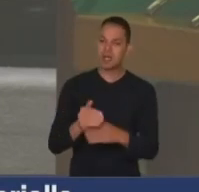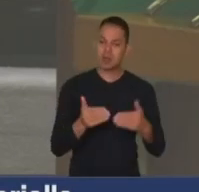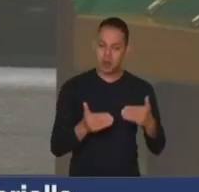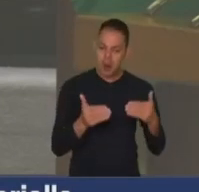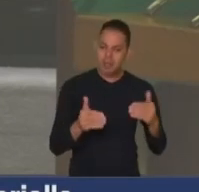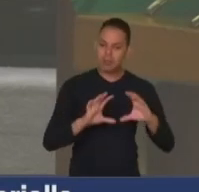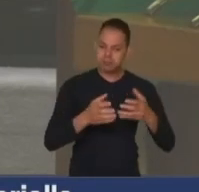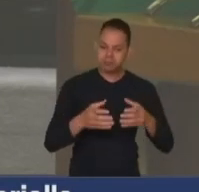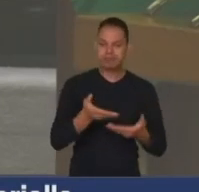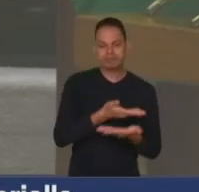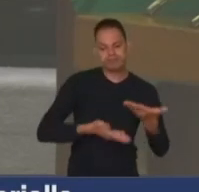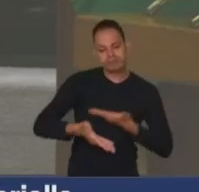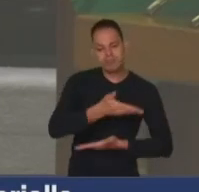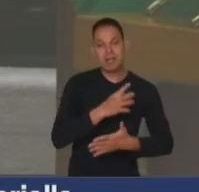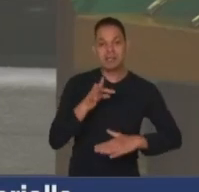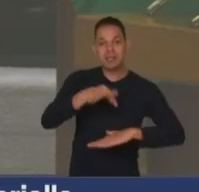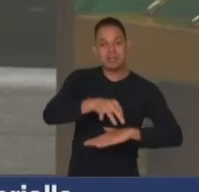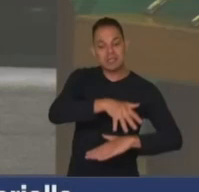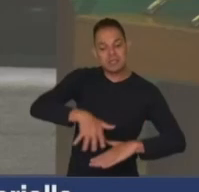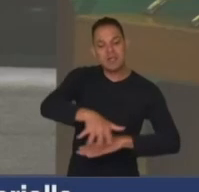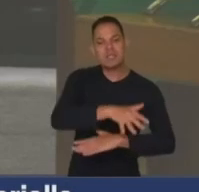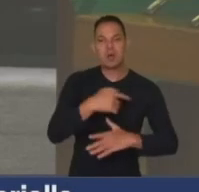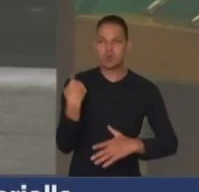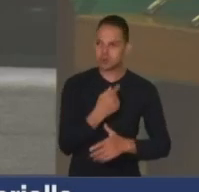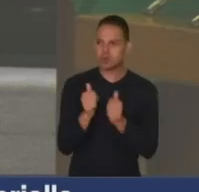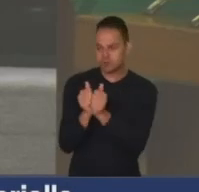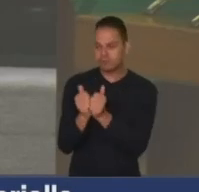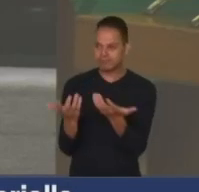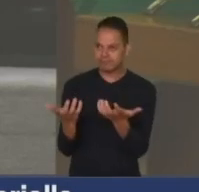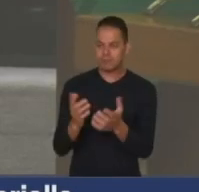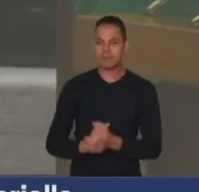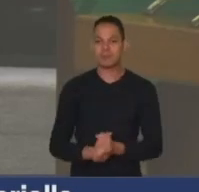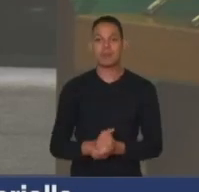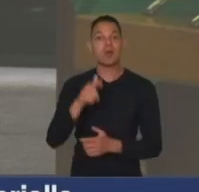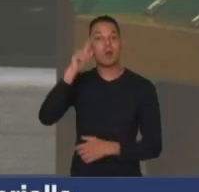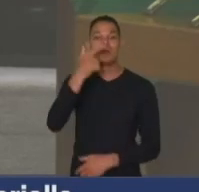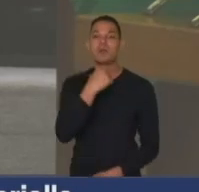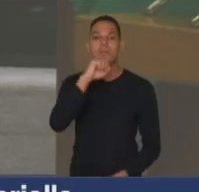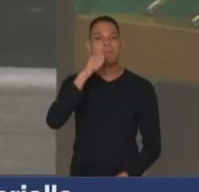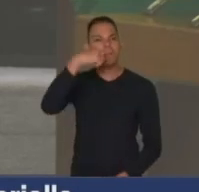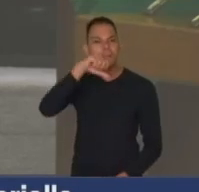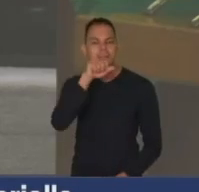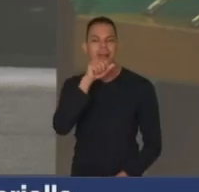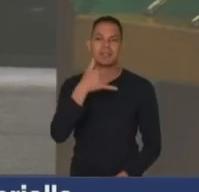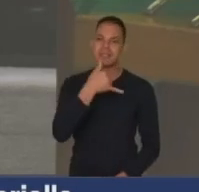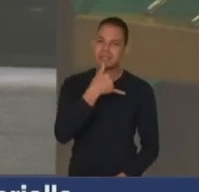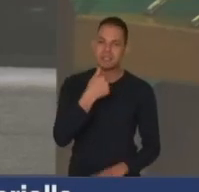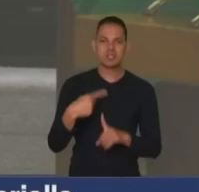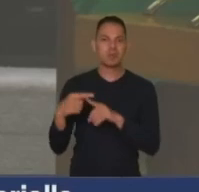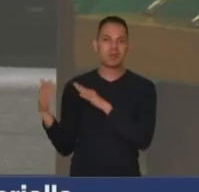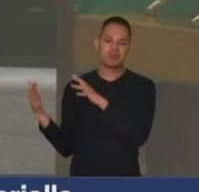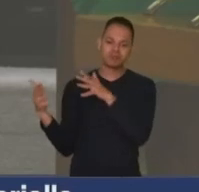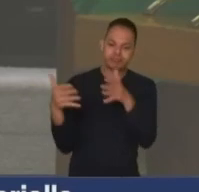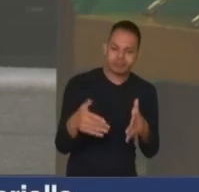coletivo, além de transversal, e a gente quer estar muito junto. Ontem, meus pais estavam lamentando por não terem conseguido vir.